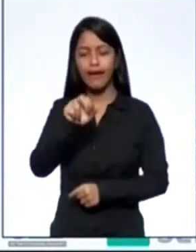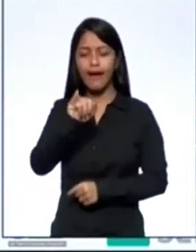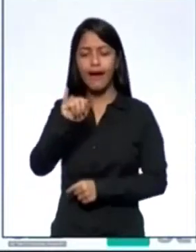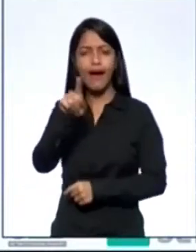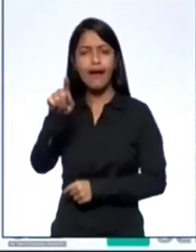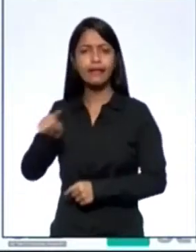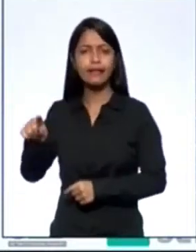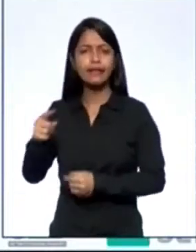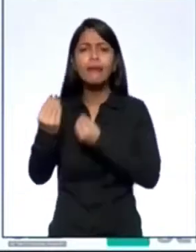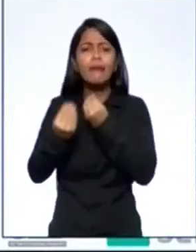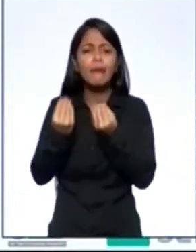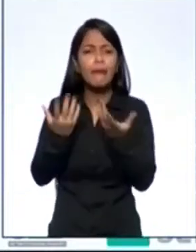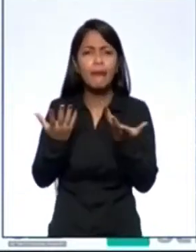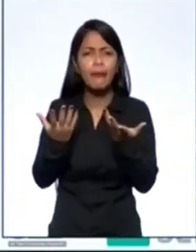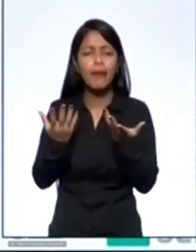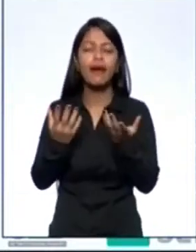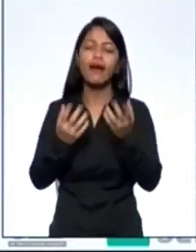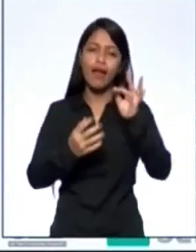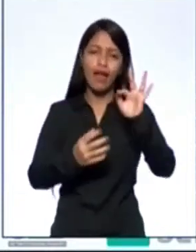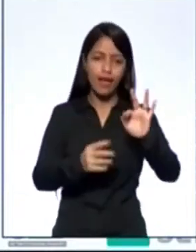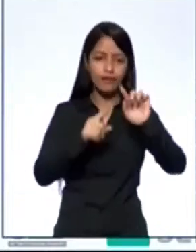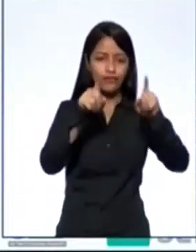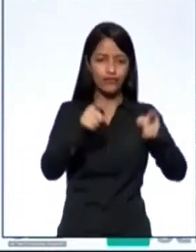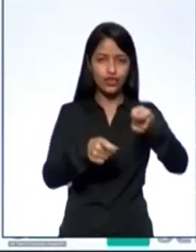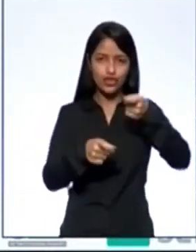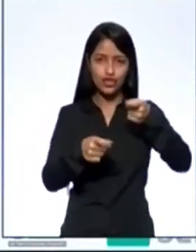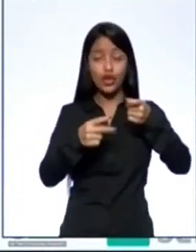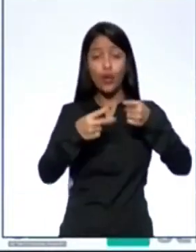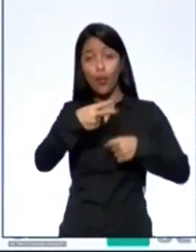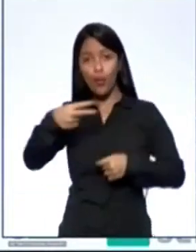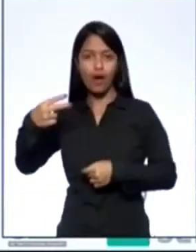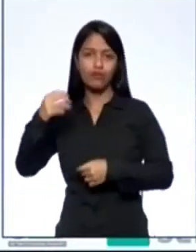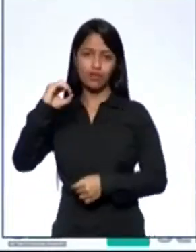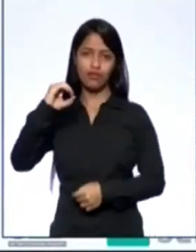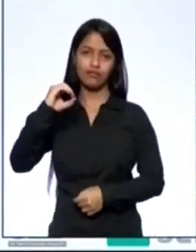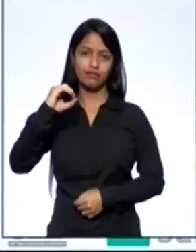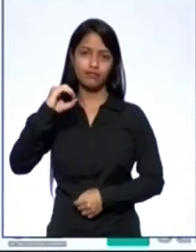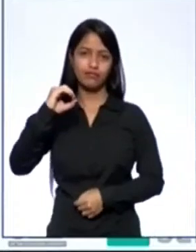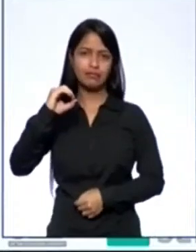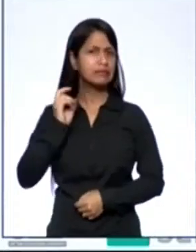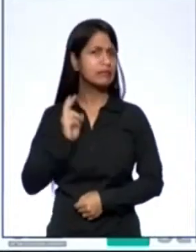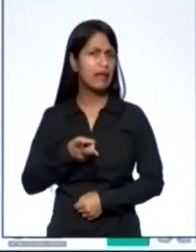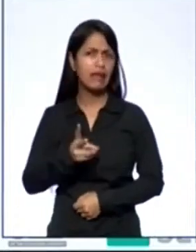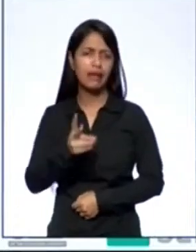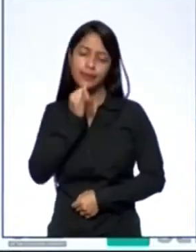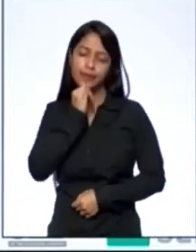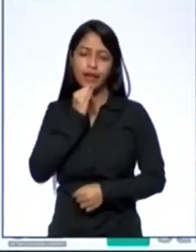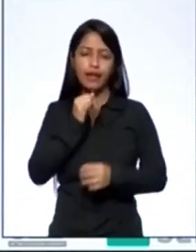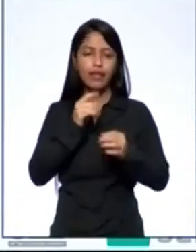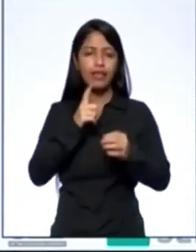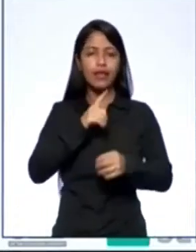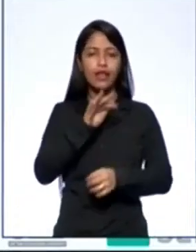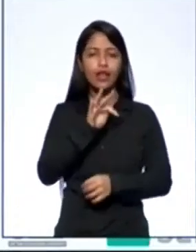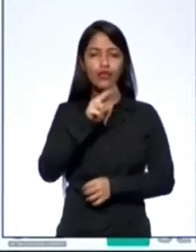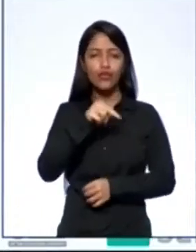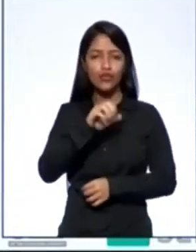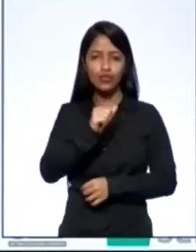da função igual a zero sempre que você pegar a função